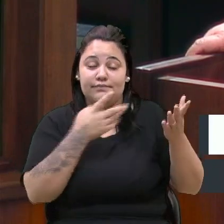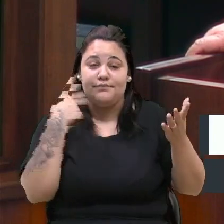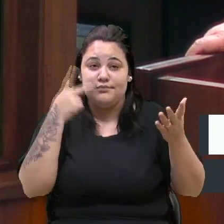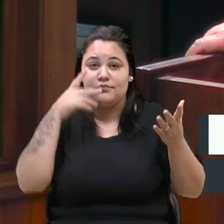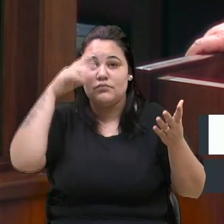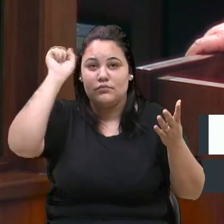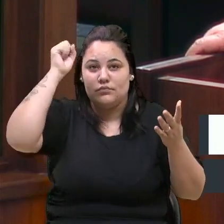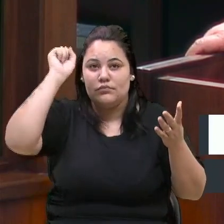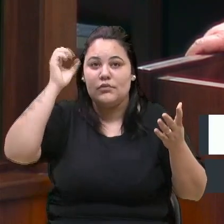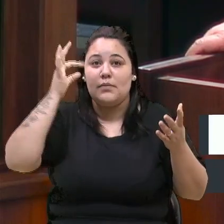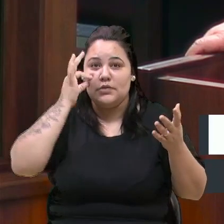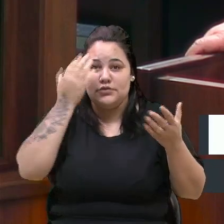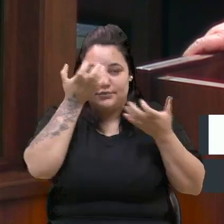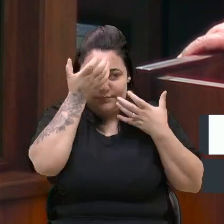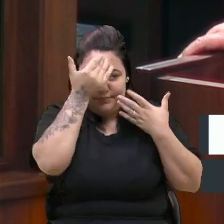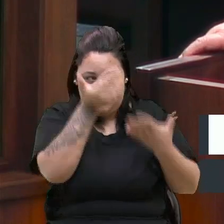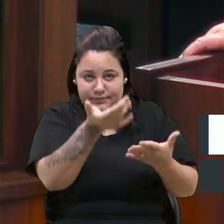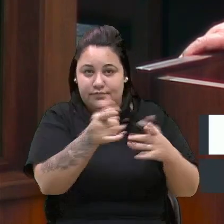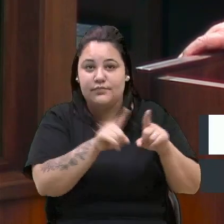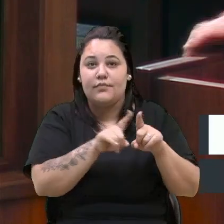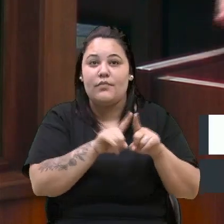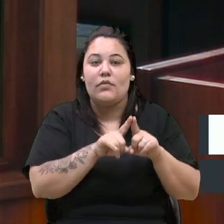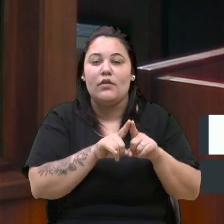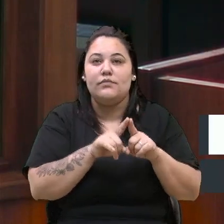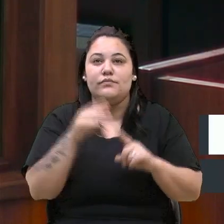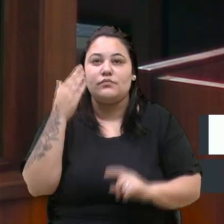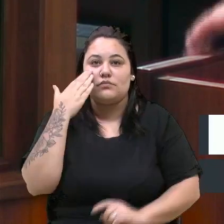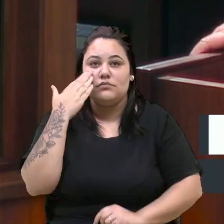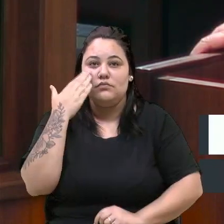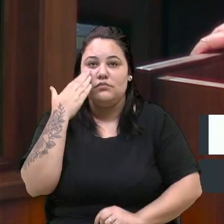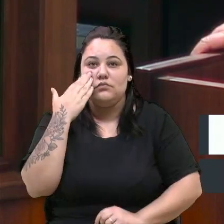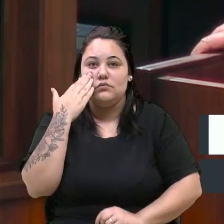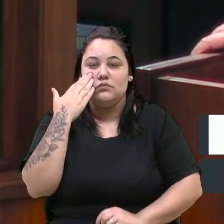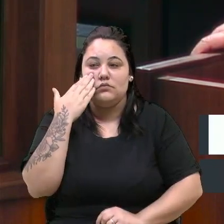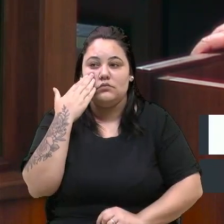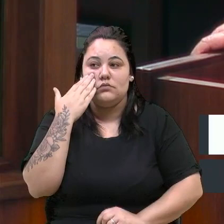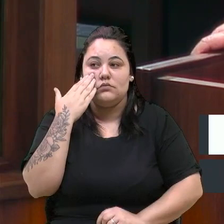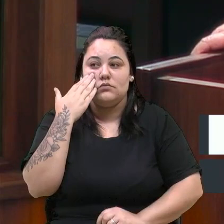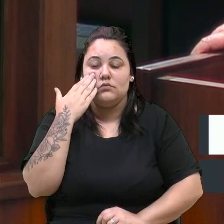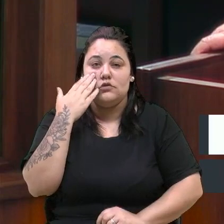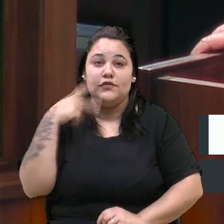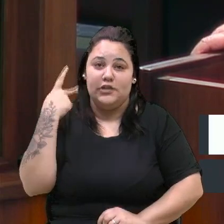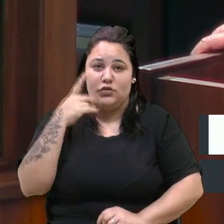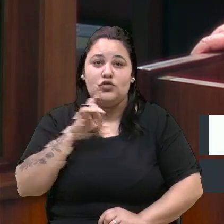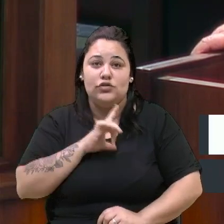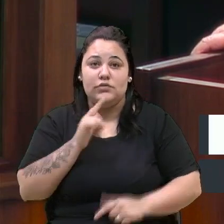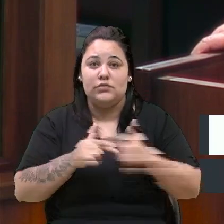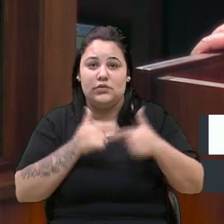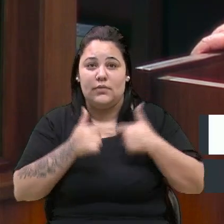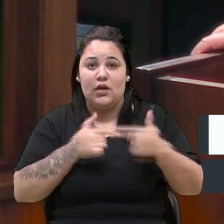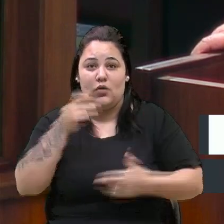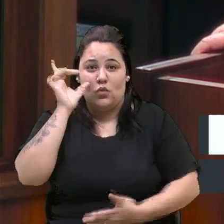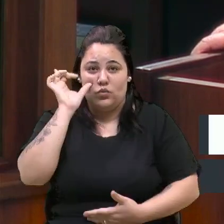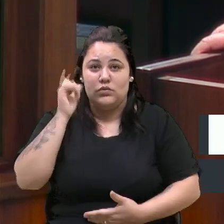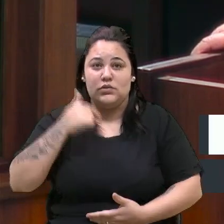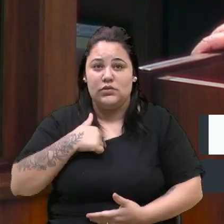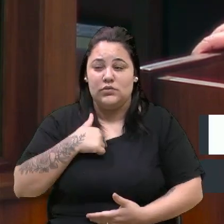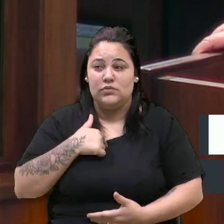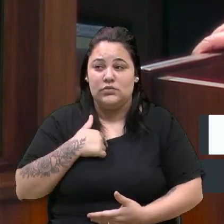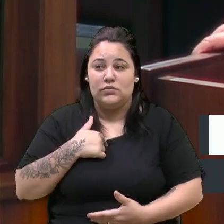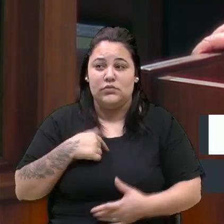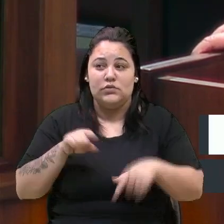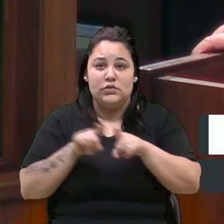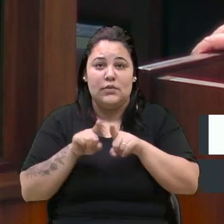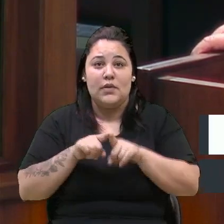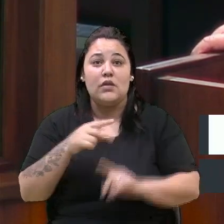presente, quero agradecer também. Sei que ontem vários vereadores com várias atividades, e vários também não pude ir, né? Mas ontem